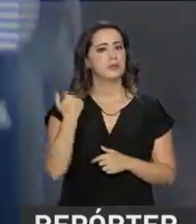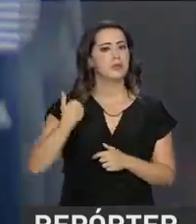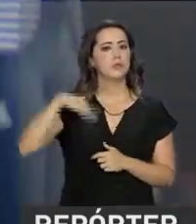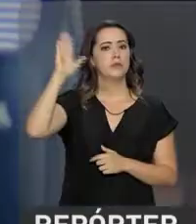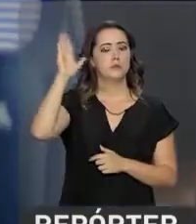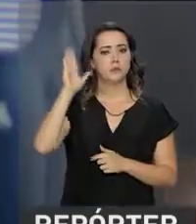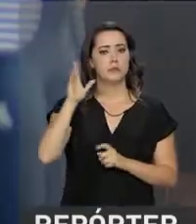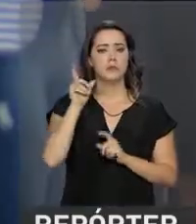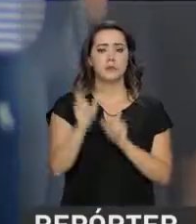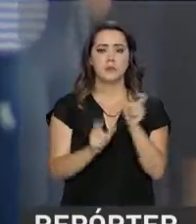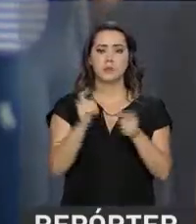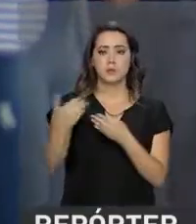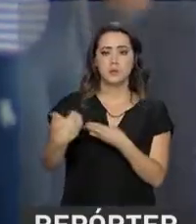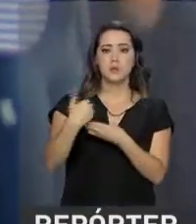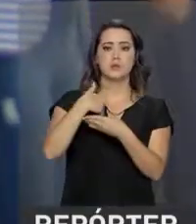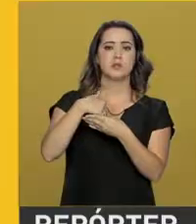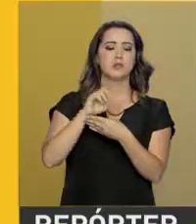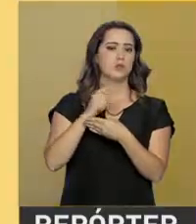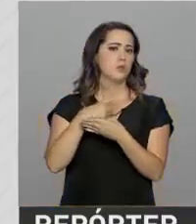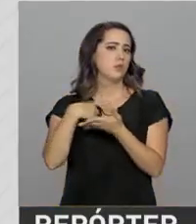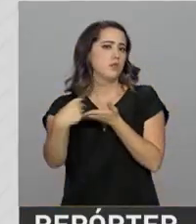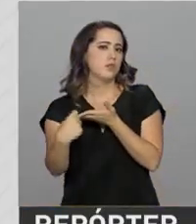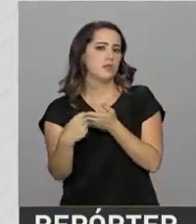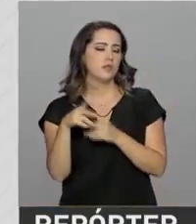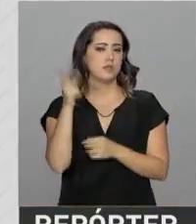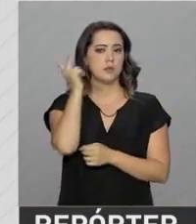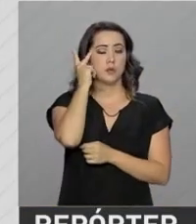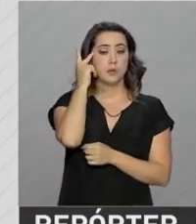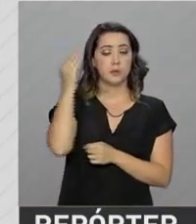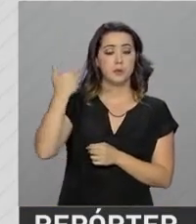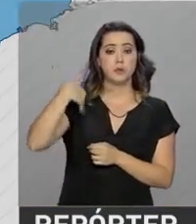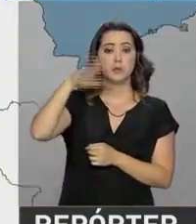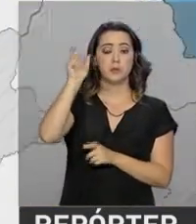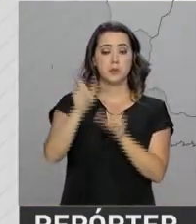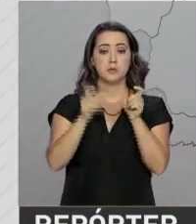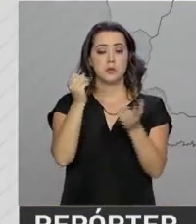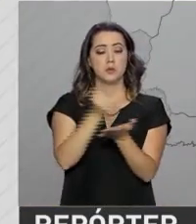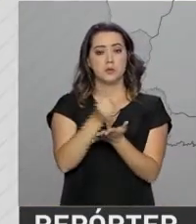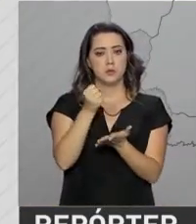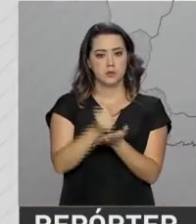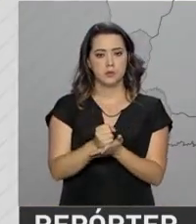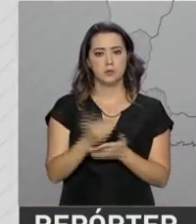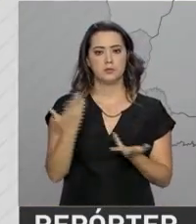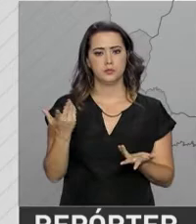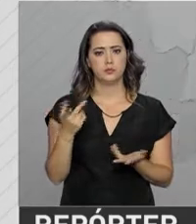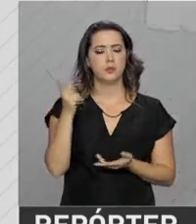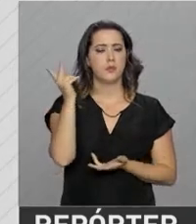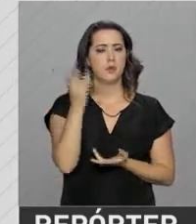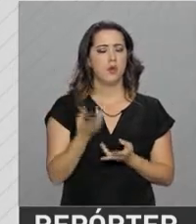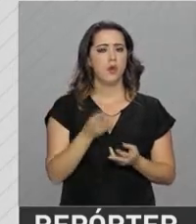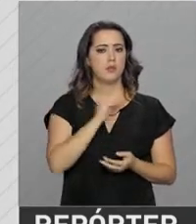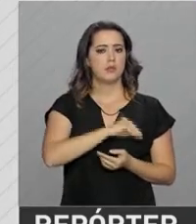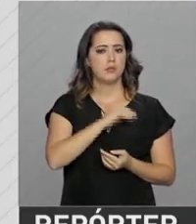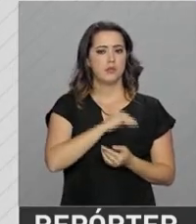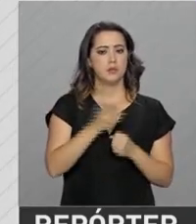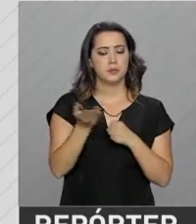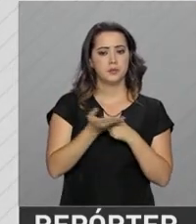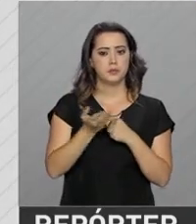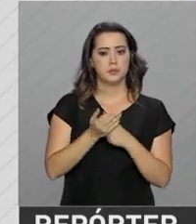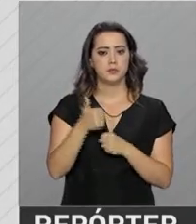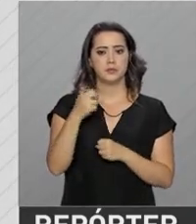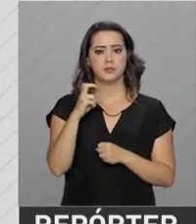mais gente sendo admitida do que demitida. São Paulo foi o estado com mais contratações. O salário médio das novas vagas foi